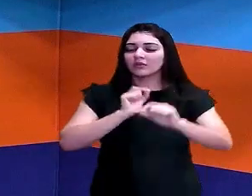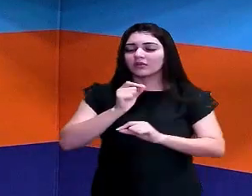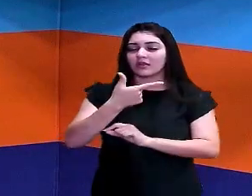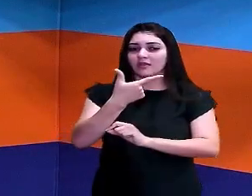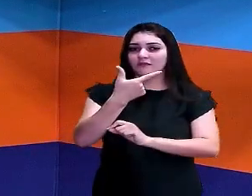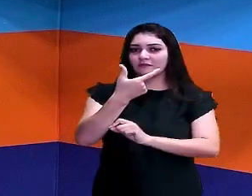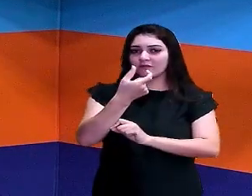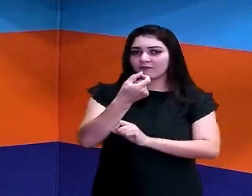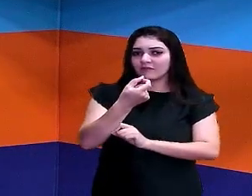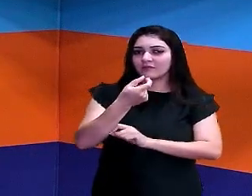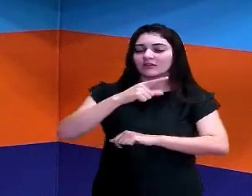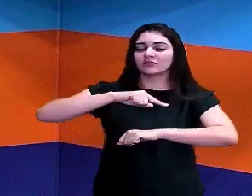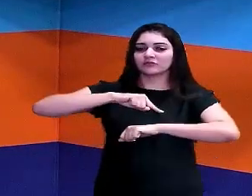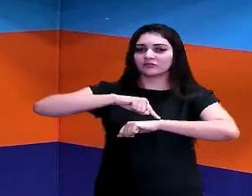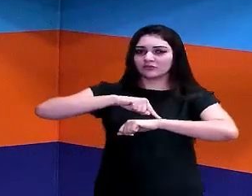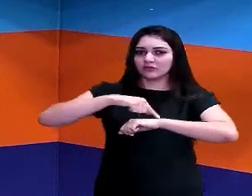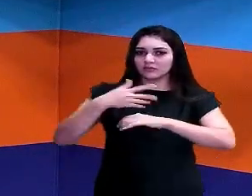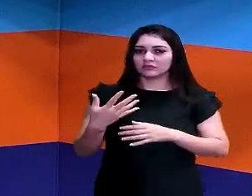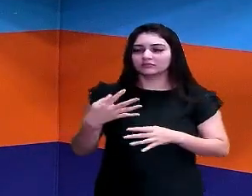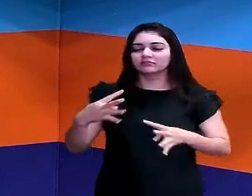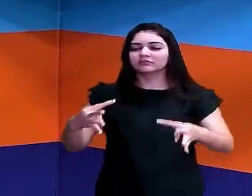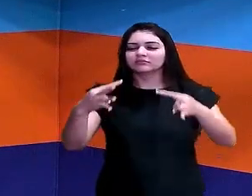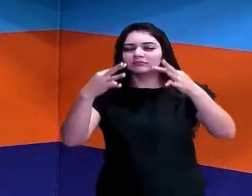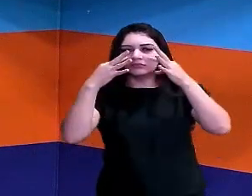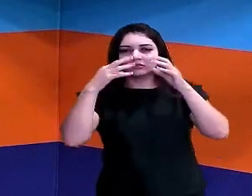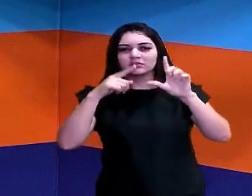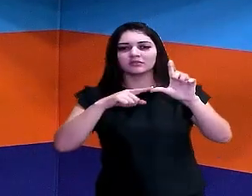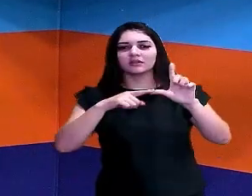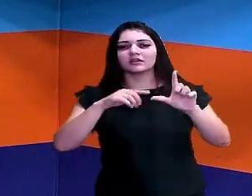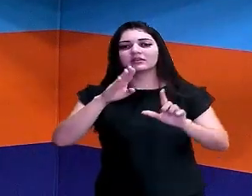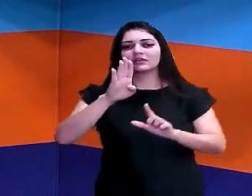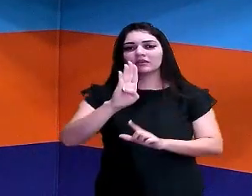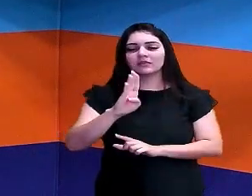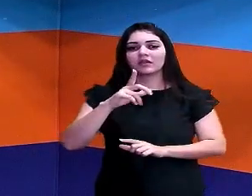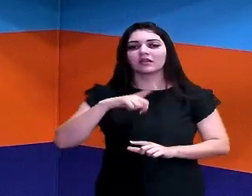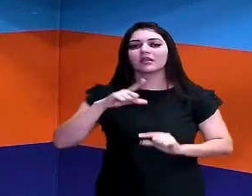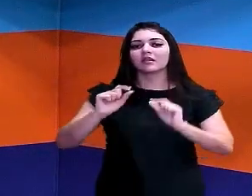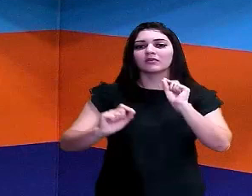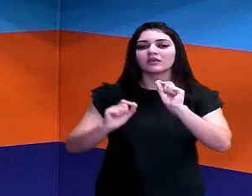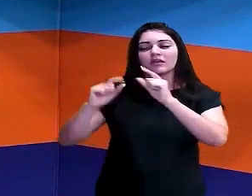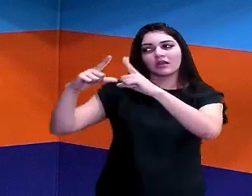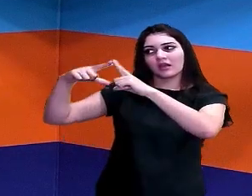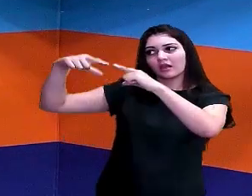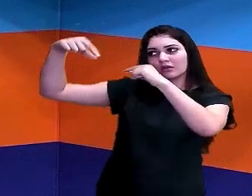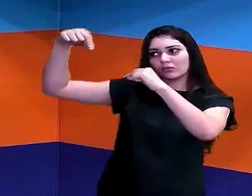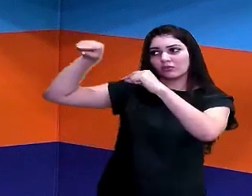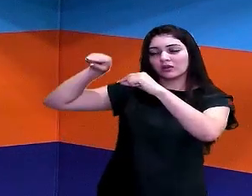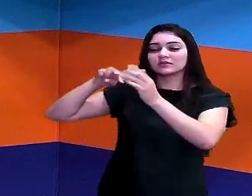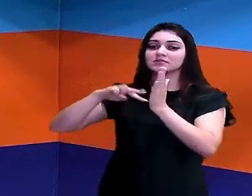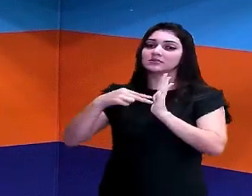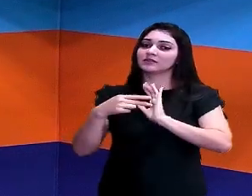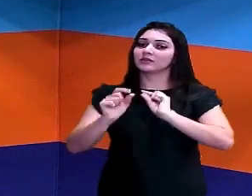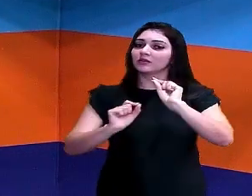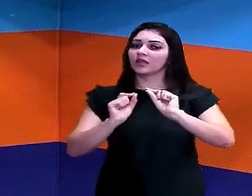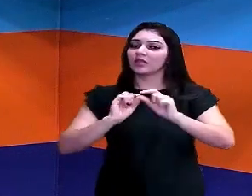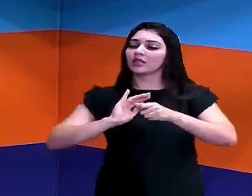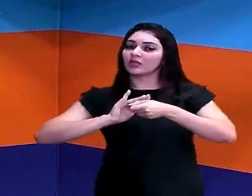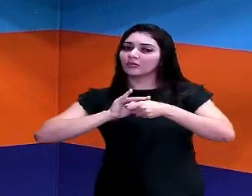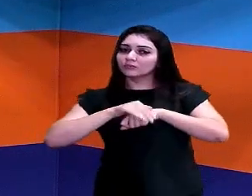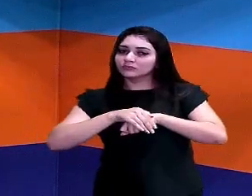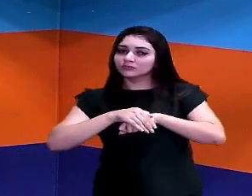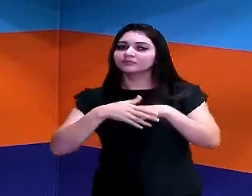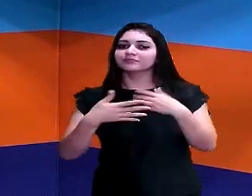Preste atenção agora aqui, ó, na letra B. Tem lá a lua, significa que é a noite, né?